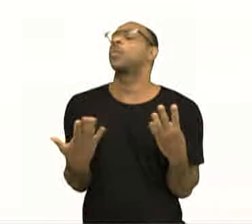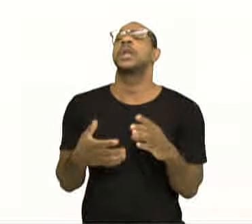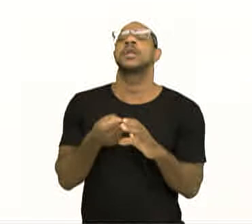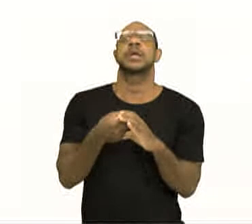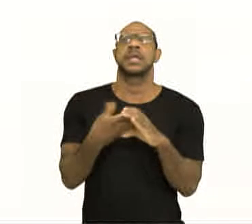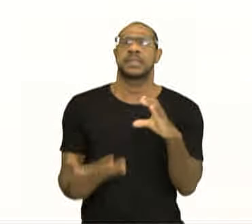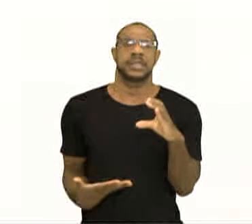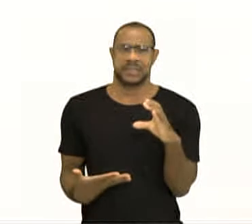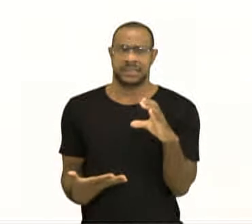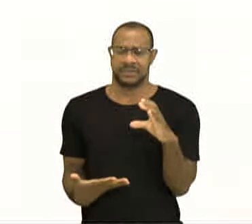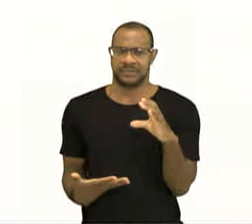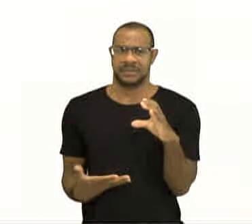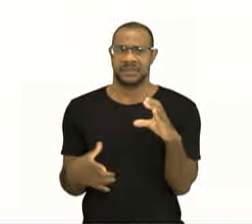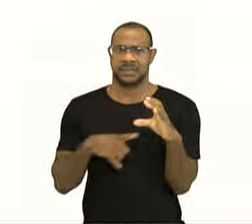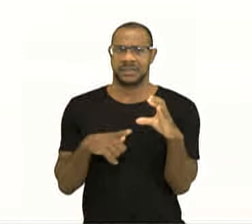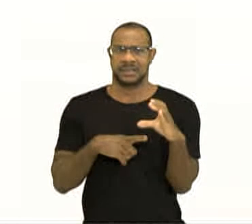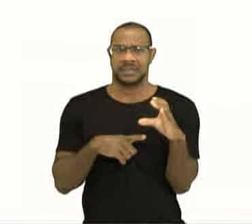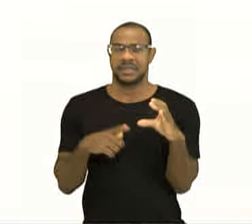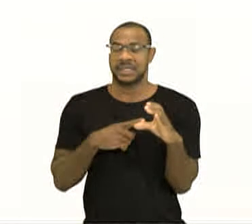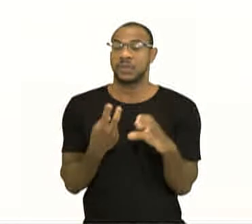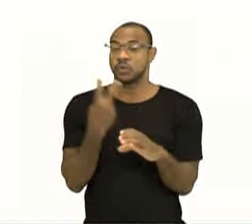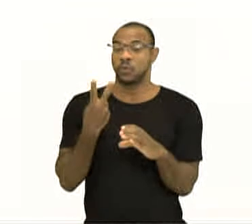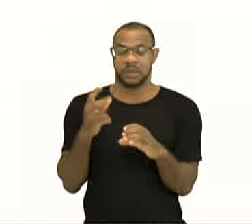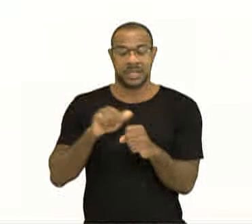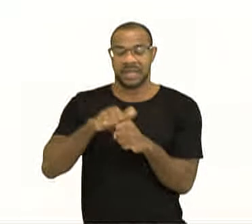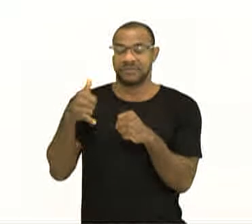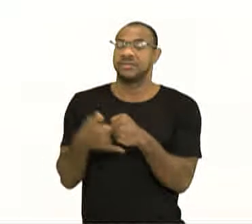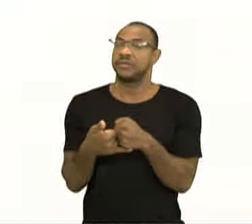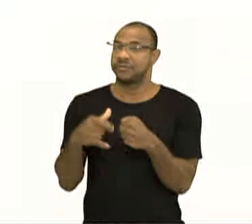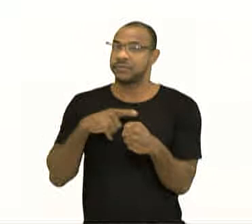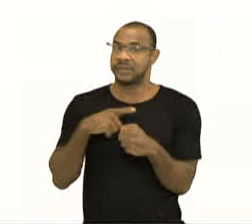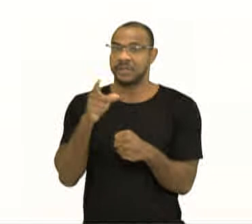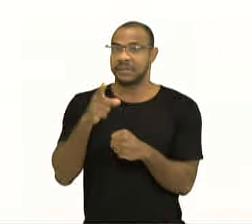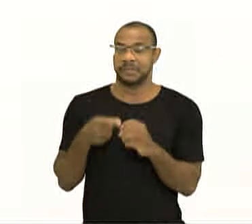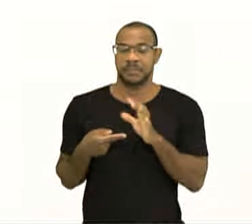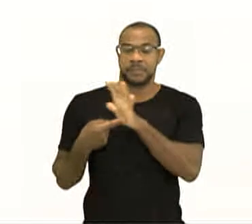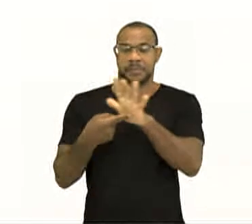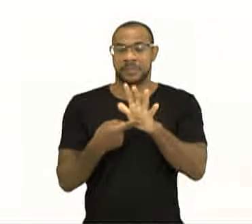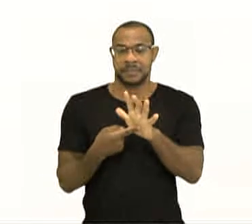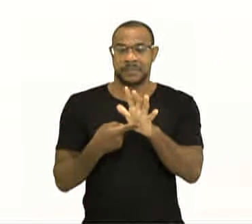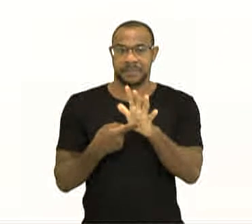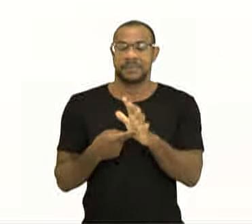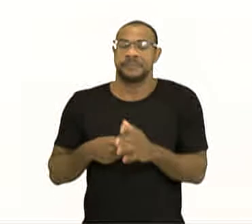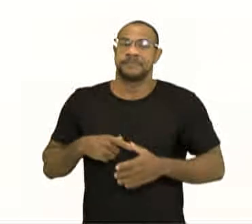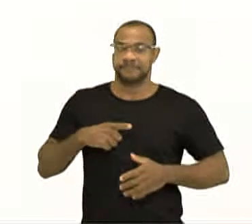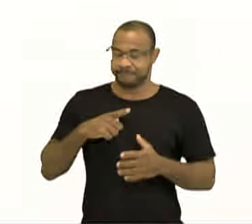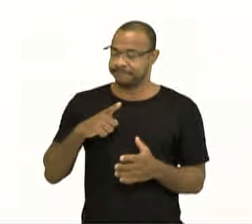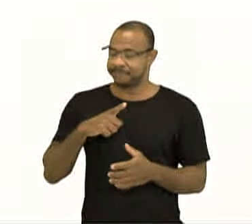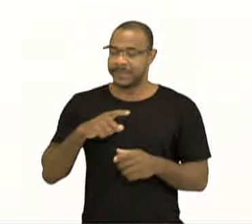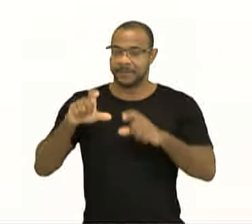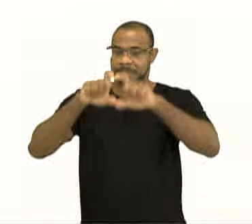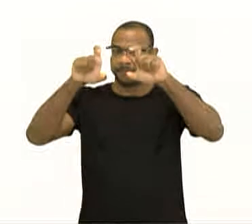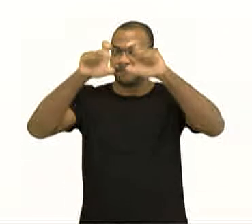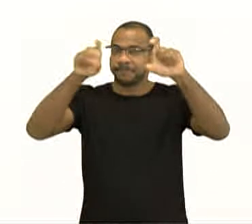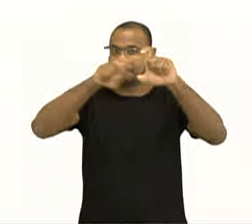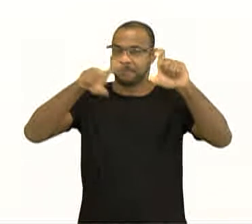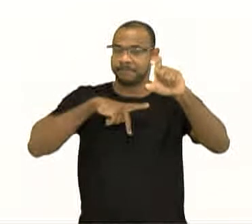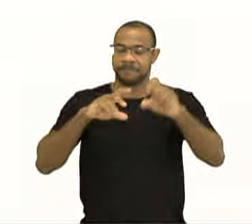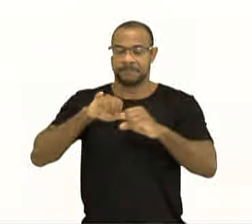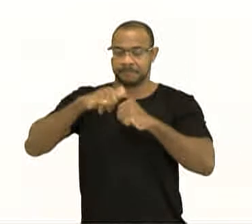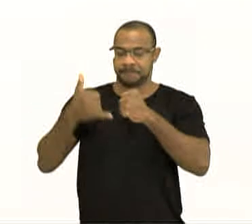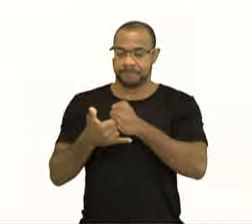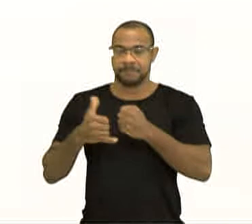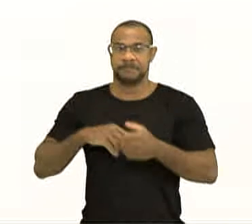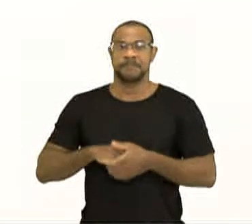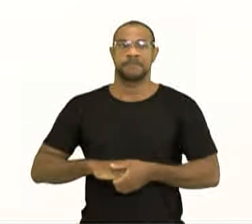características? Tem 2 adjetivos ali que são dados para dar características a Anna. Quais são? 3. Where does